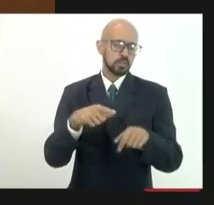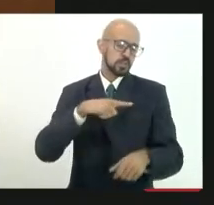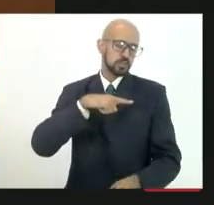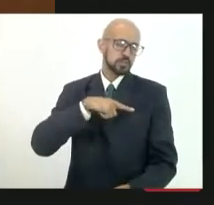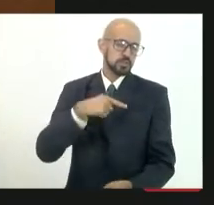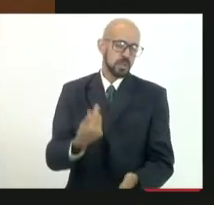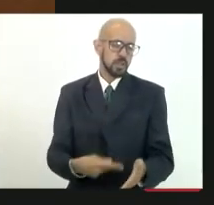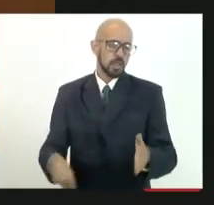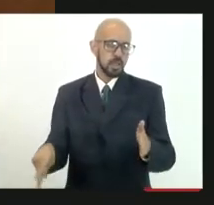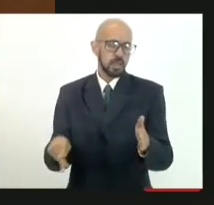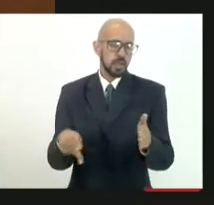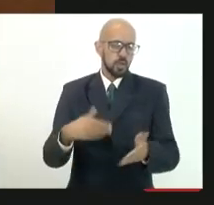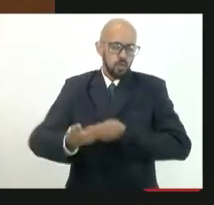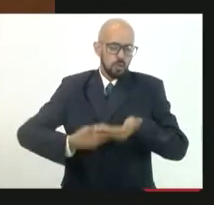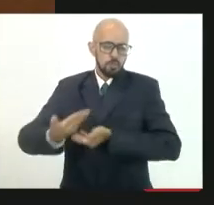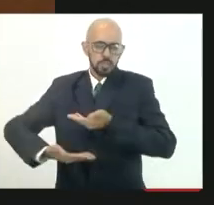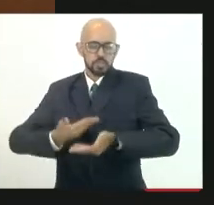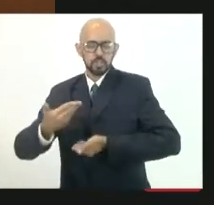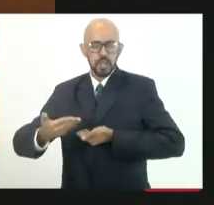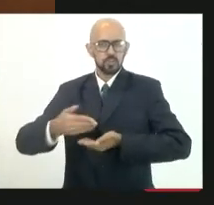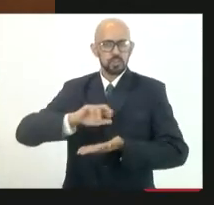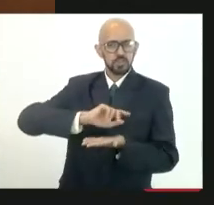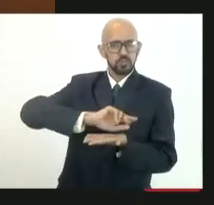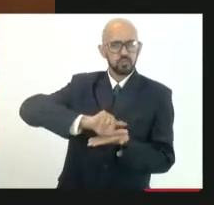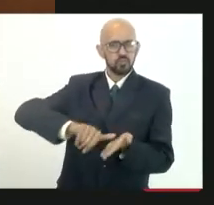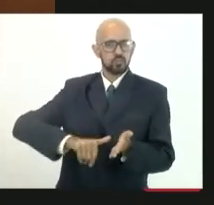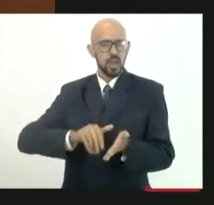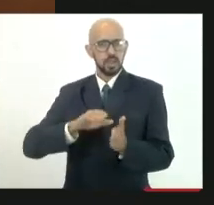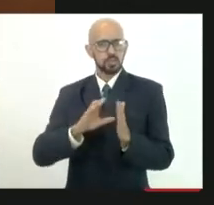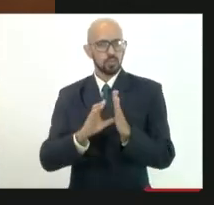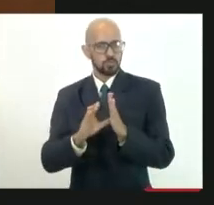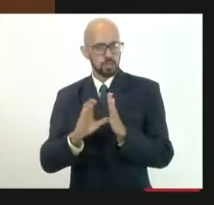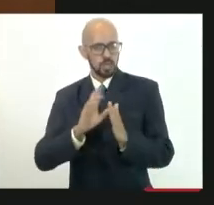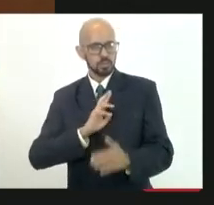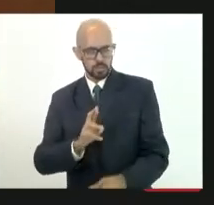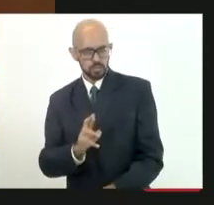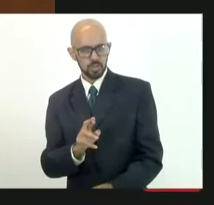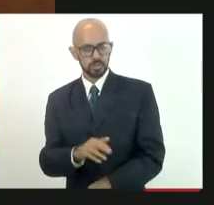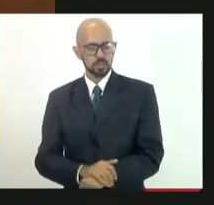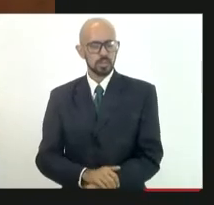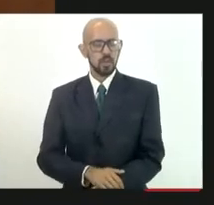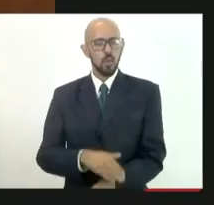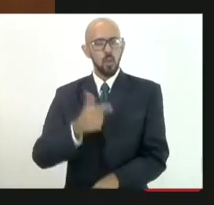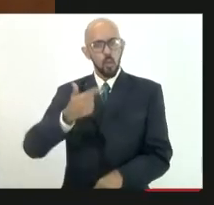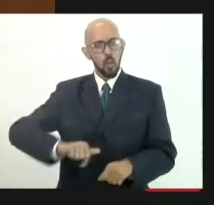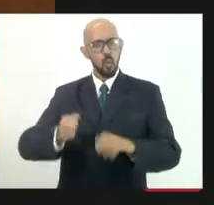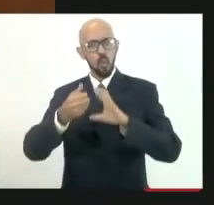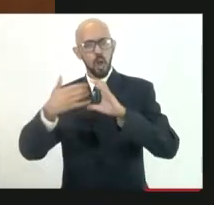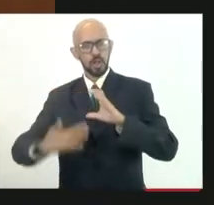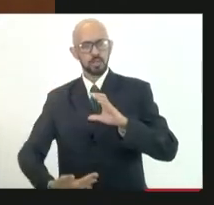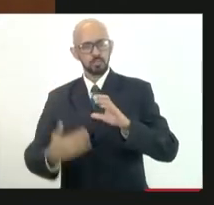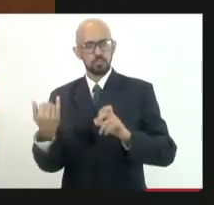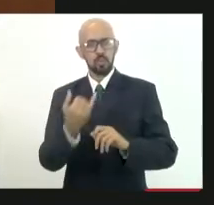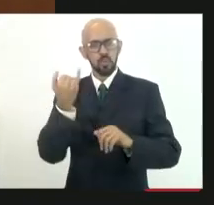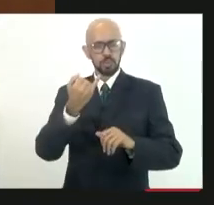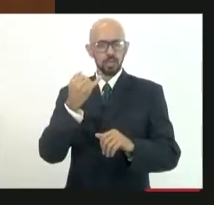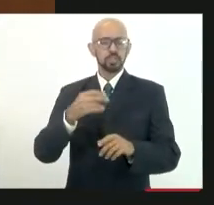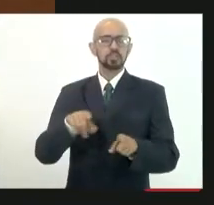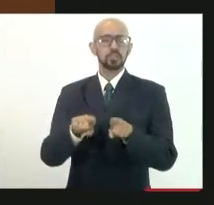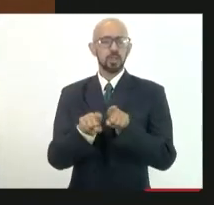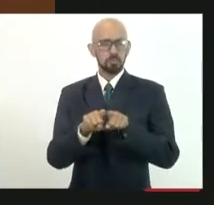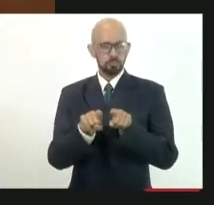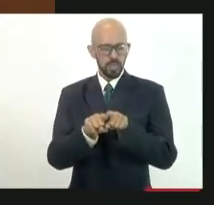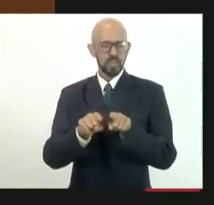que são compartilhados pelas diferentes comunidades religiosas. Um outro aspecto ainda, que eu pessoalmente tenho insistido muito e